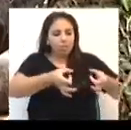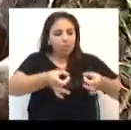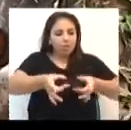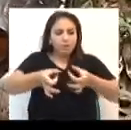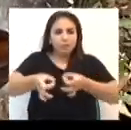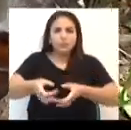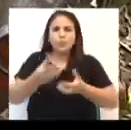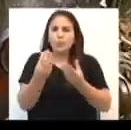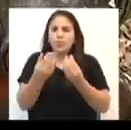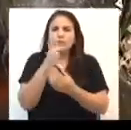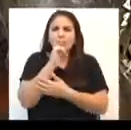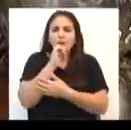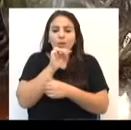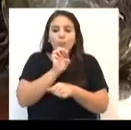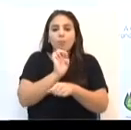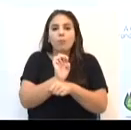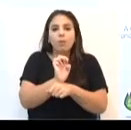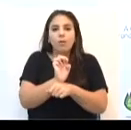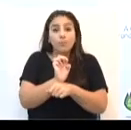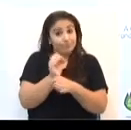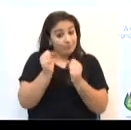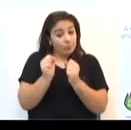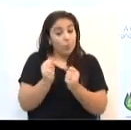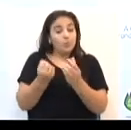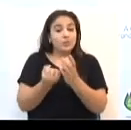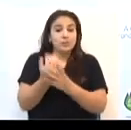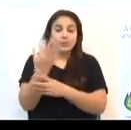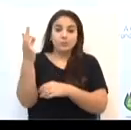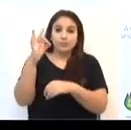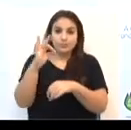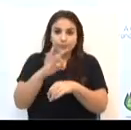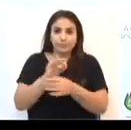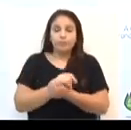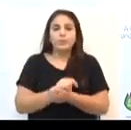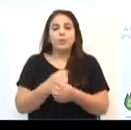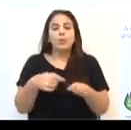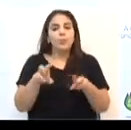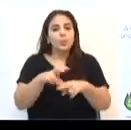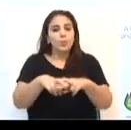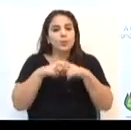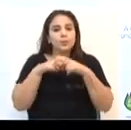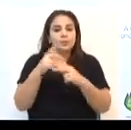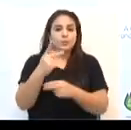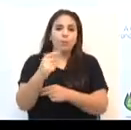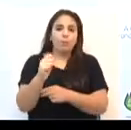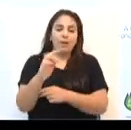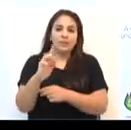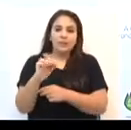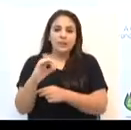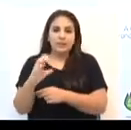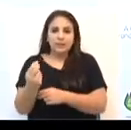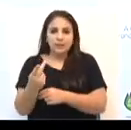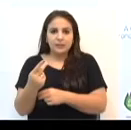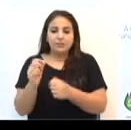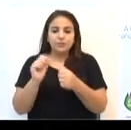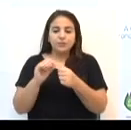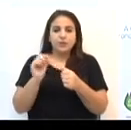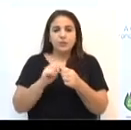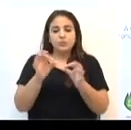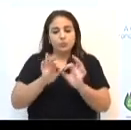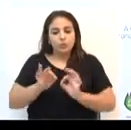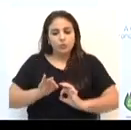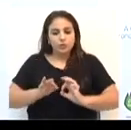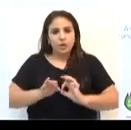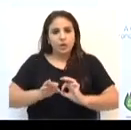vários pontos de água parada. Justamente por isso, Patrick Cavalcante apresentou um projeto com medidas